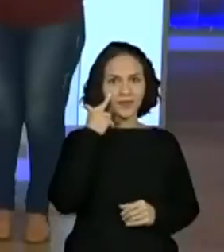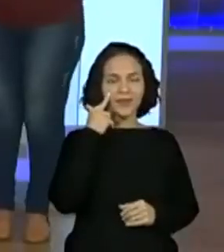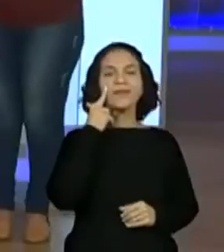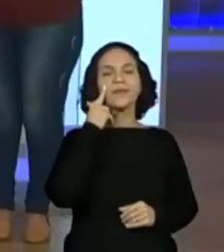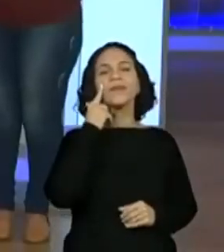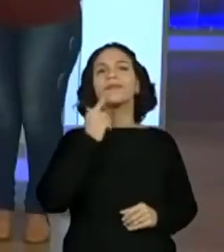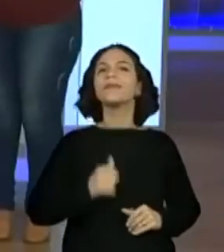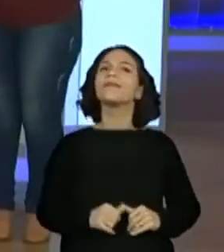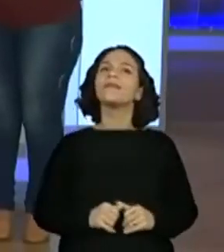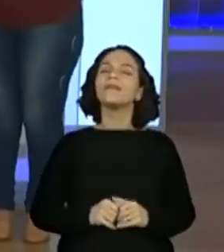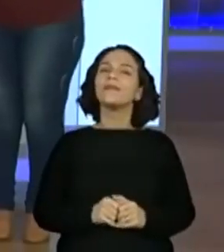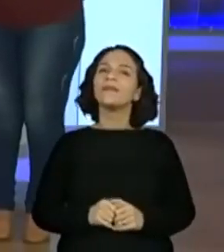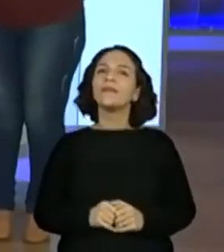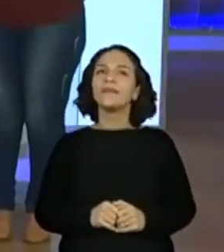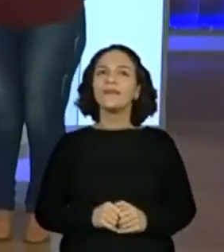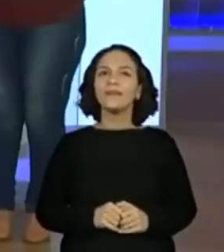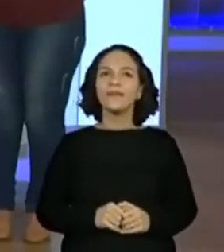vamos lá.